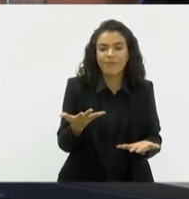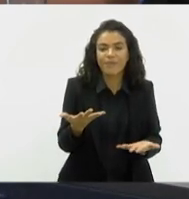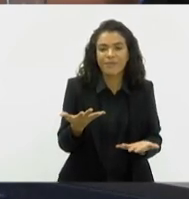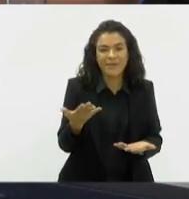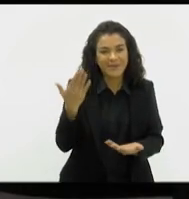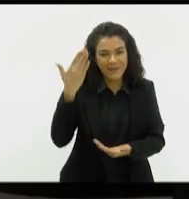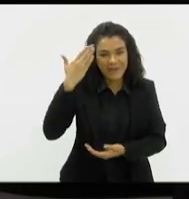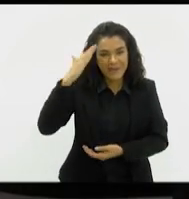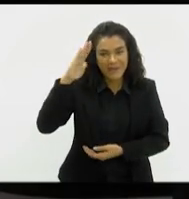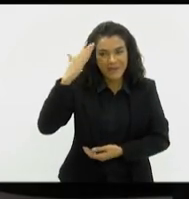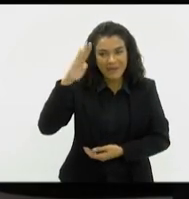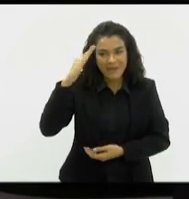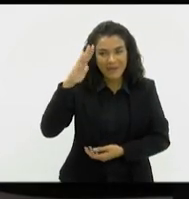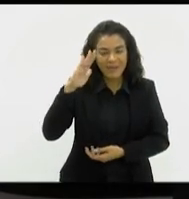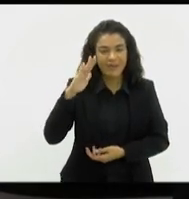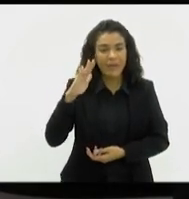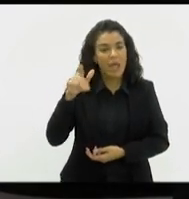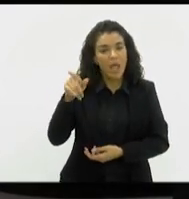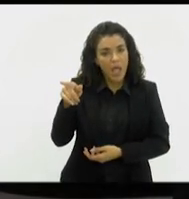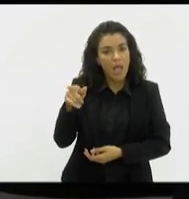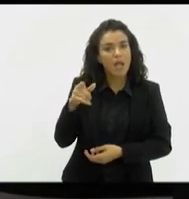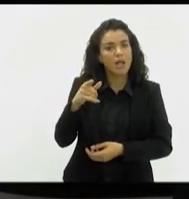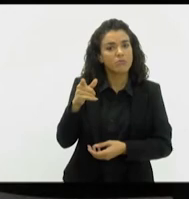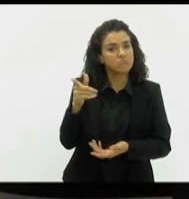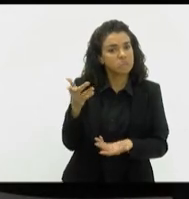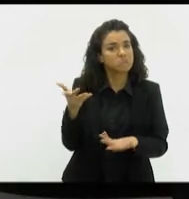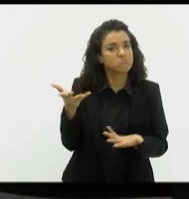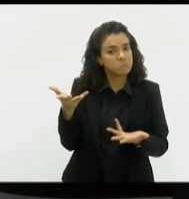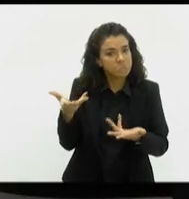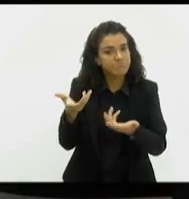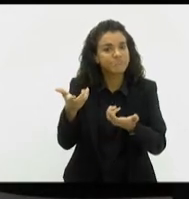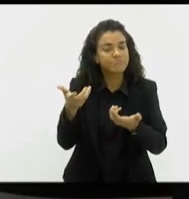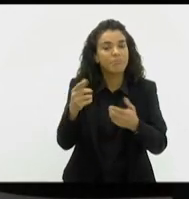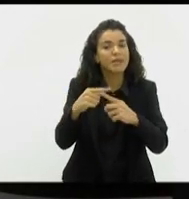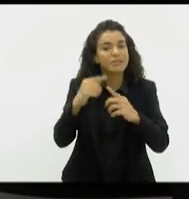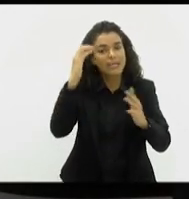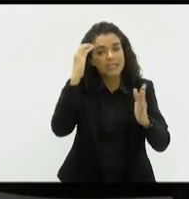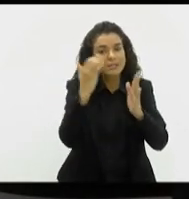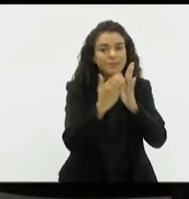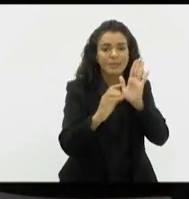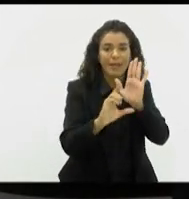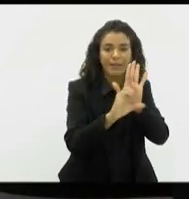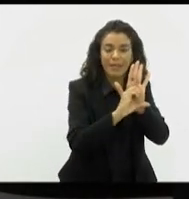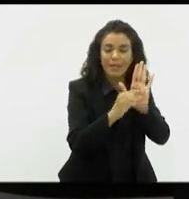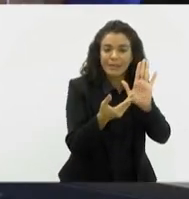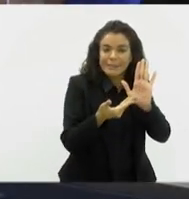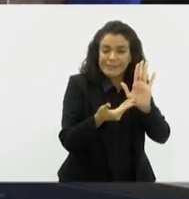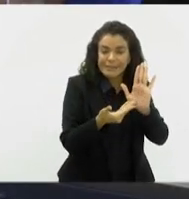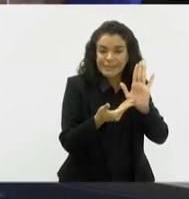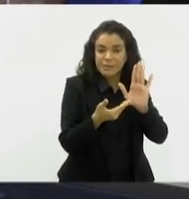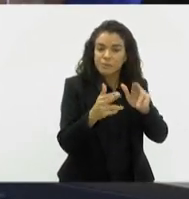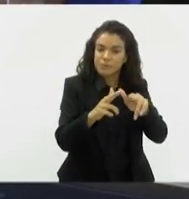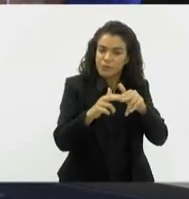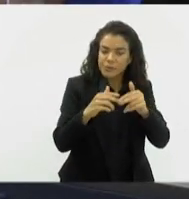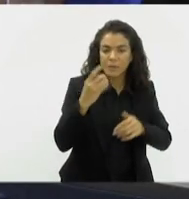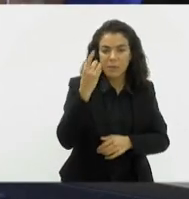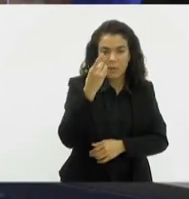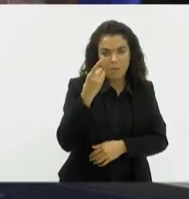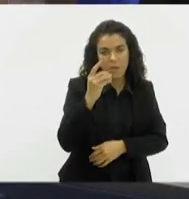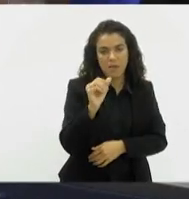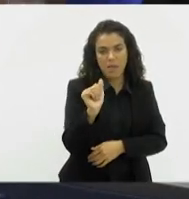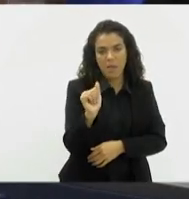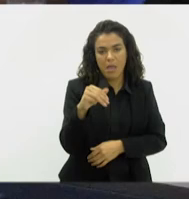entende? É de julgamento. Ela é absolutamente legal, objetiva. Então, é por isso que o deputado Amorim, aqui faço